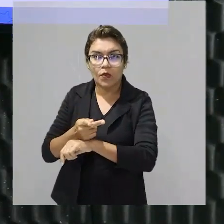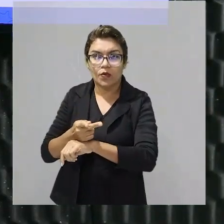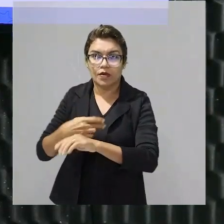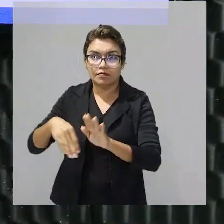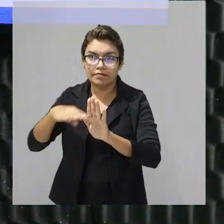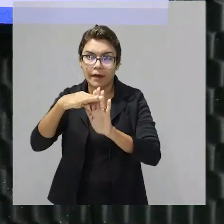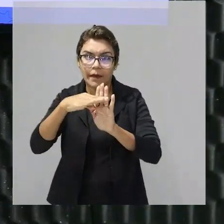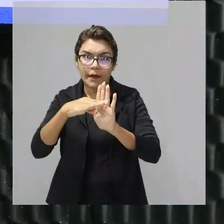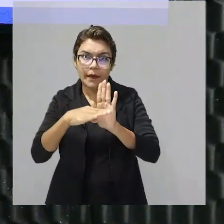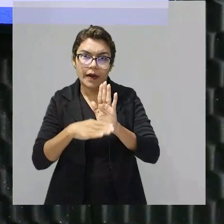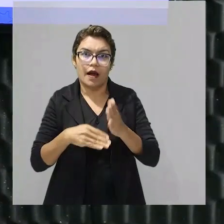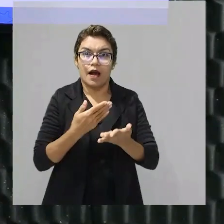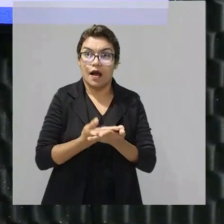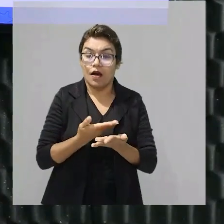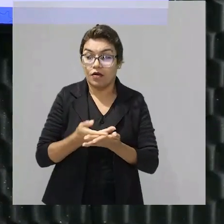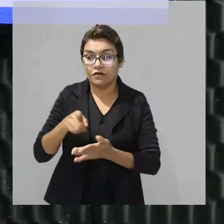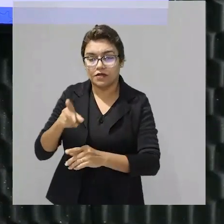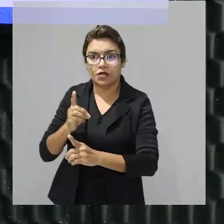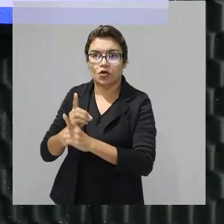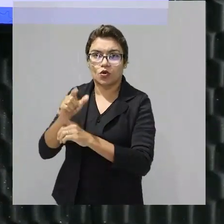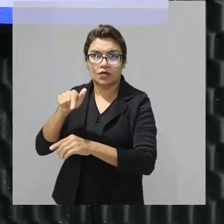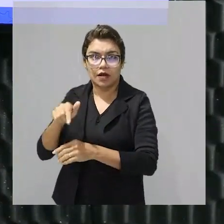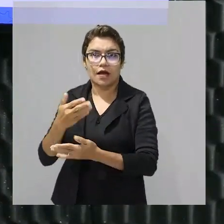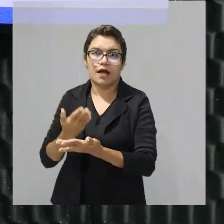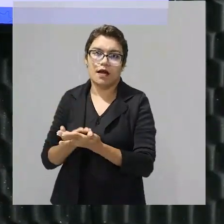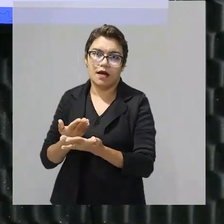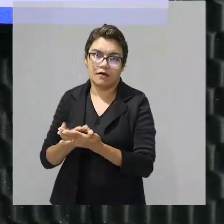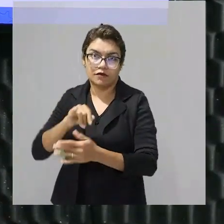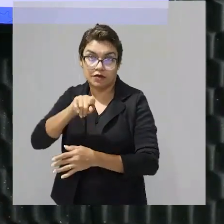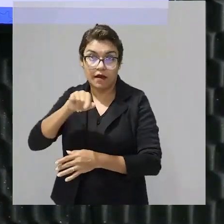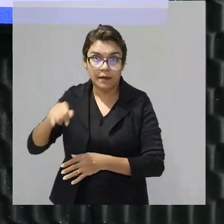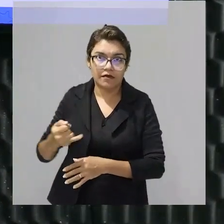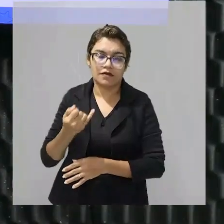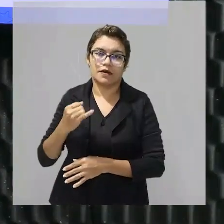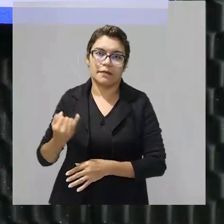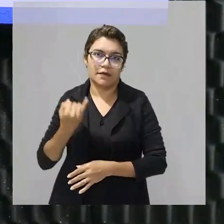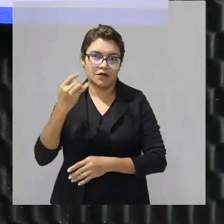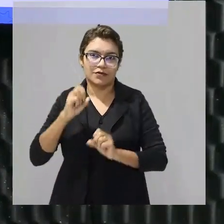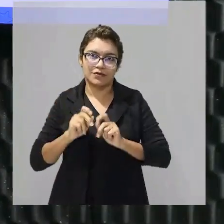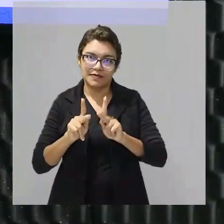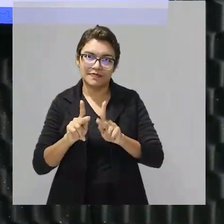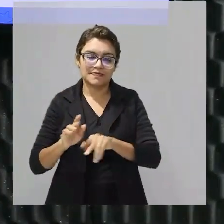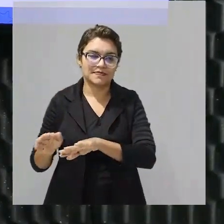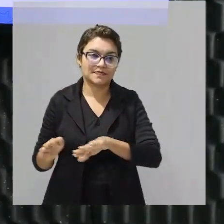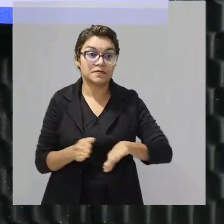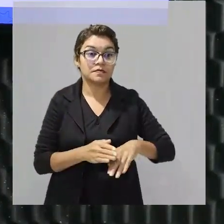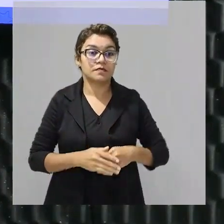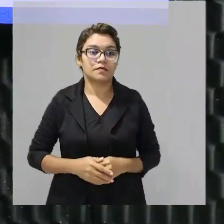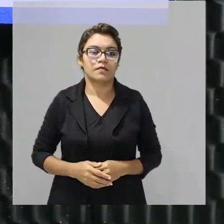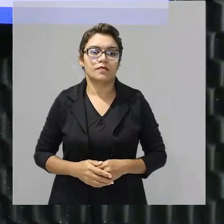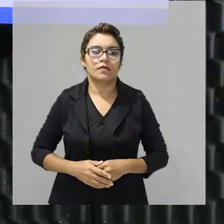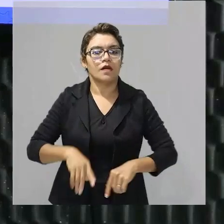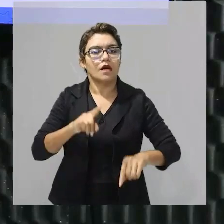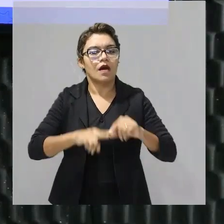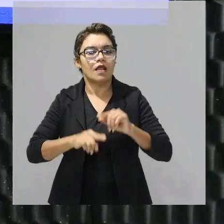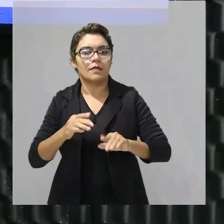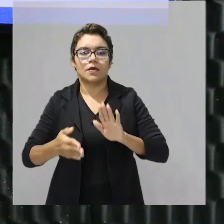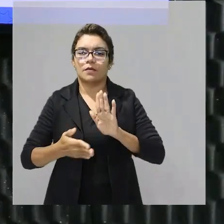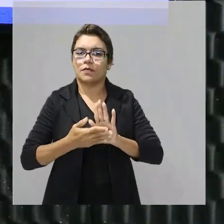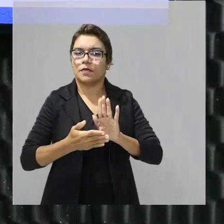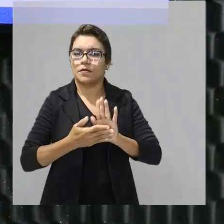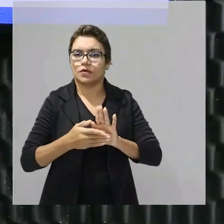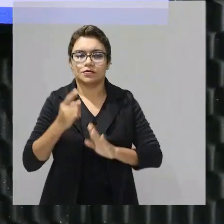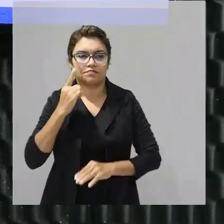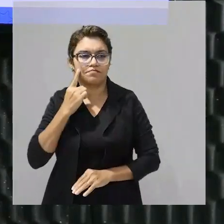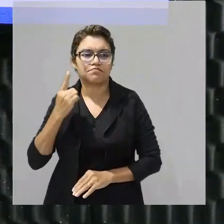restante do texto. Coesão e coerência também valem muito nesta hora. O tempo todo, a coesão e